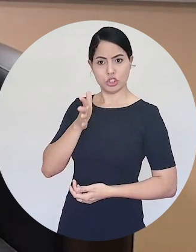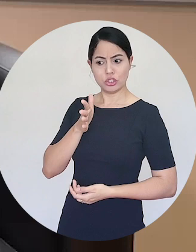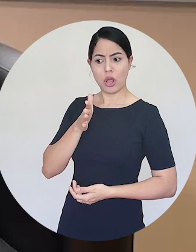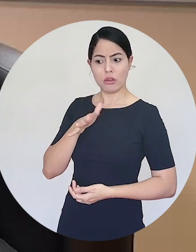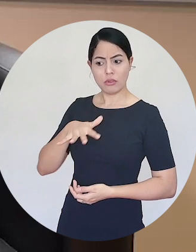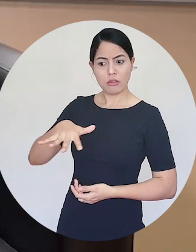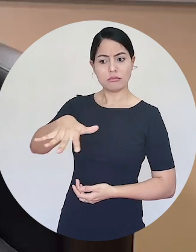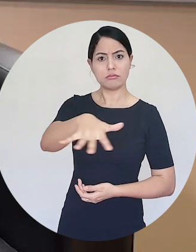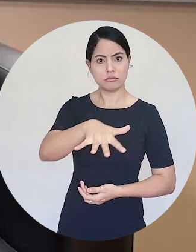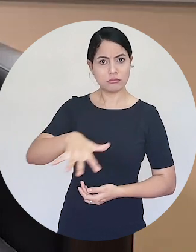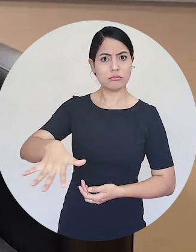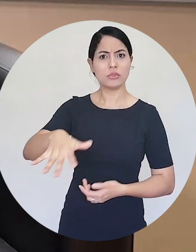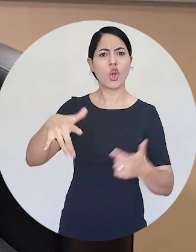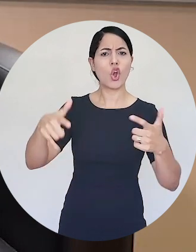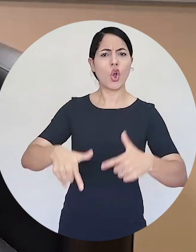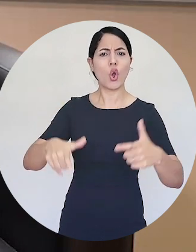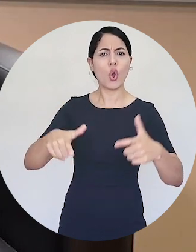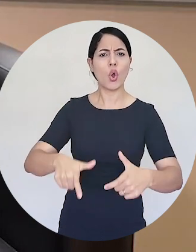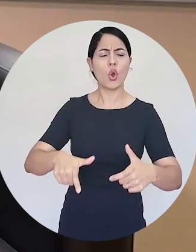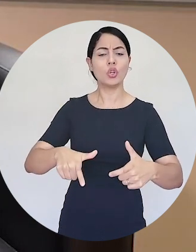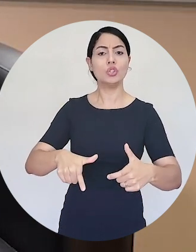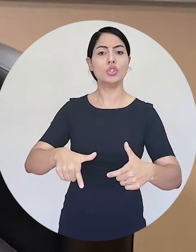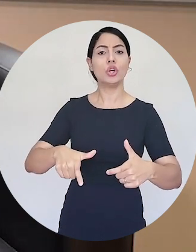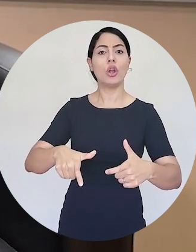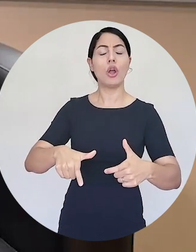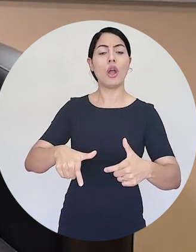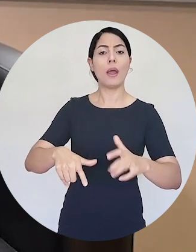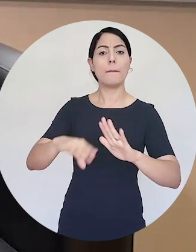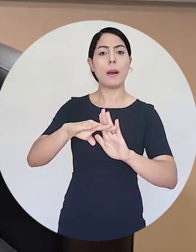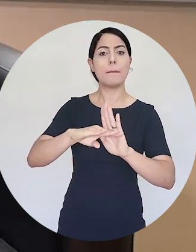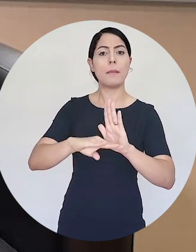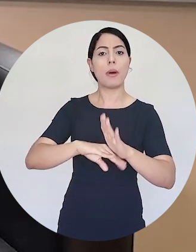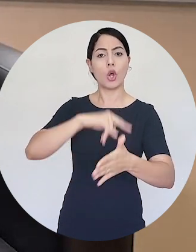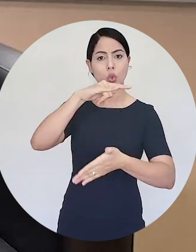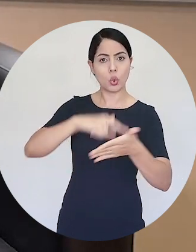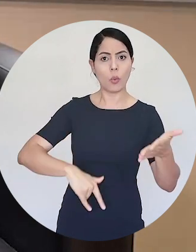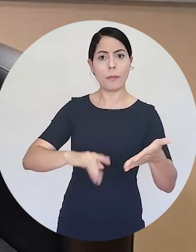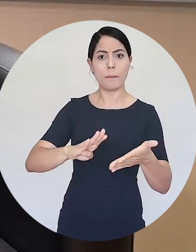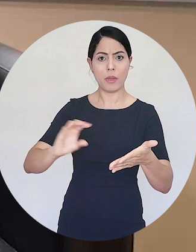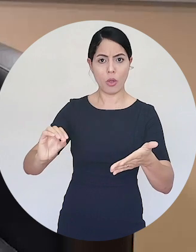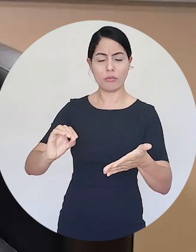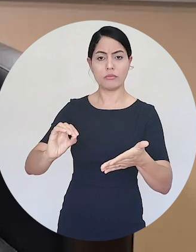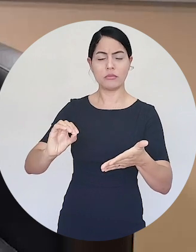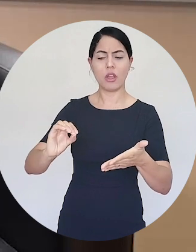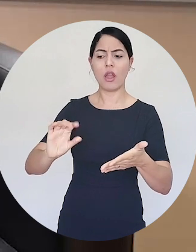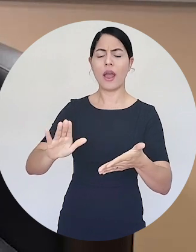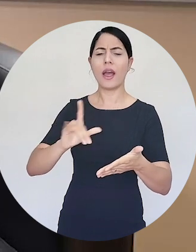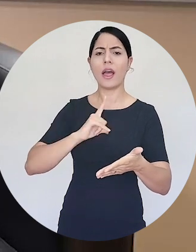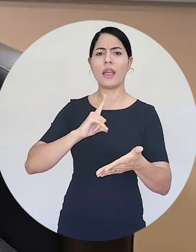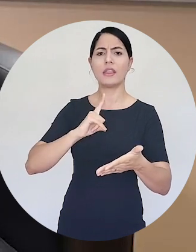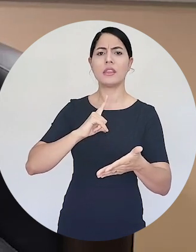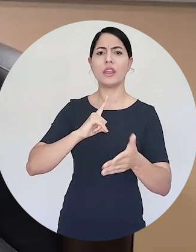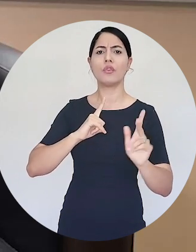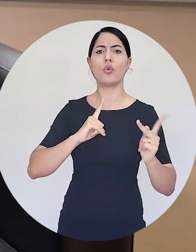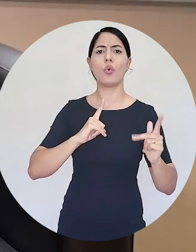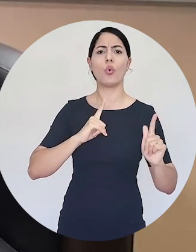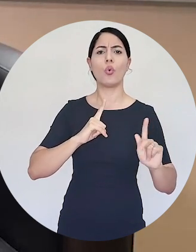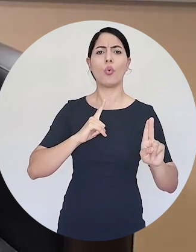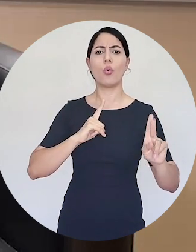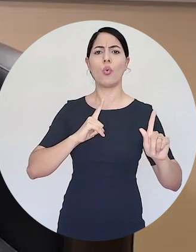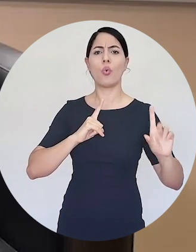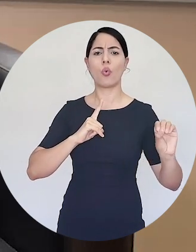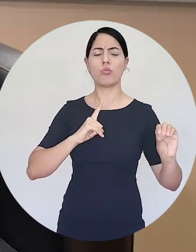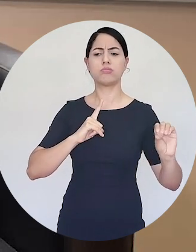estávamos à frente do setor de registro de ocorrências e fomos convidados para participar de uma reunião com o superintendente, o doutor